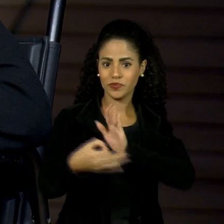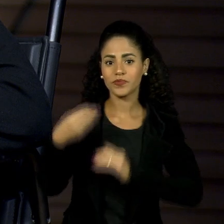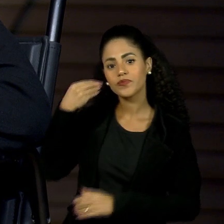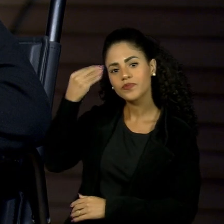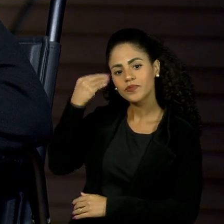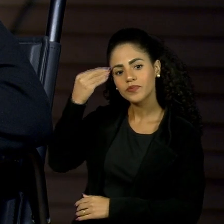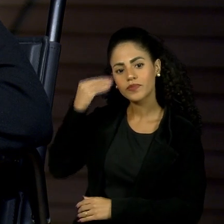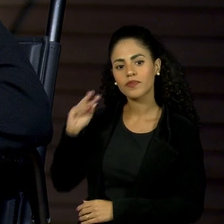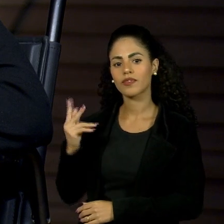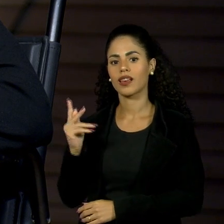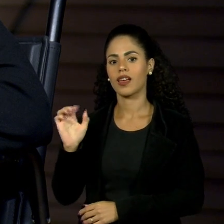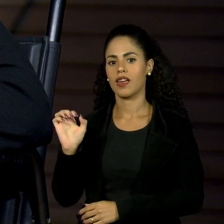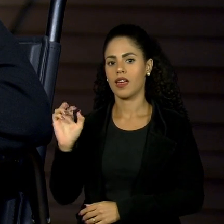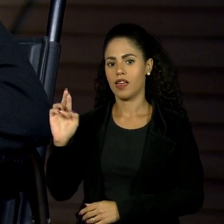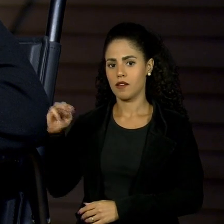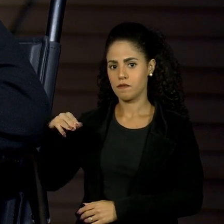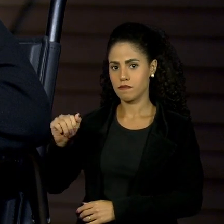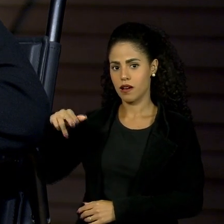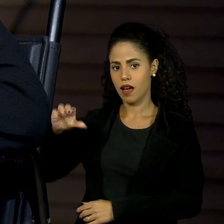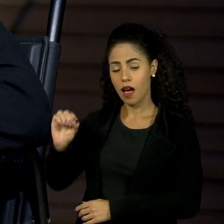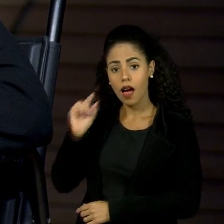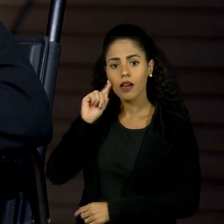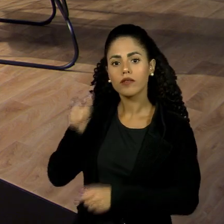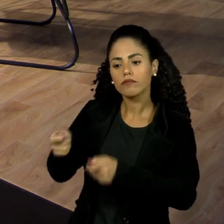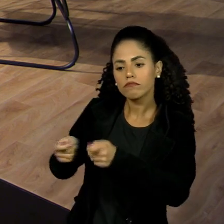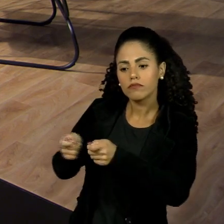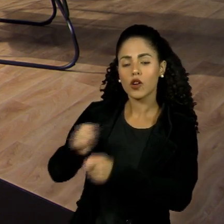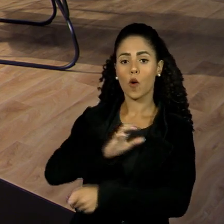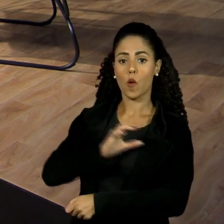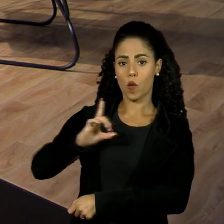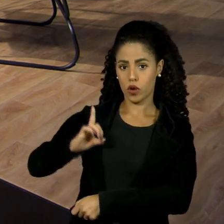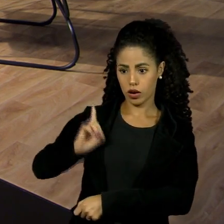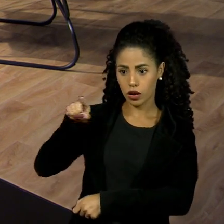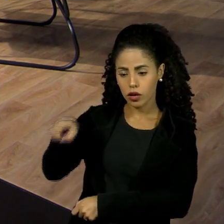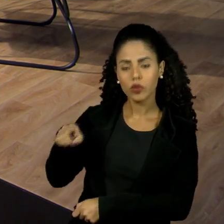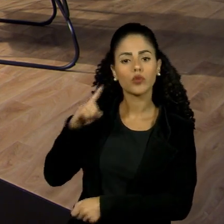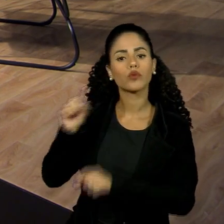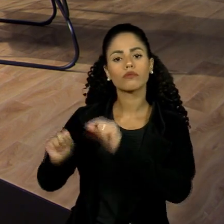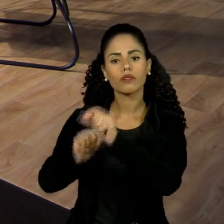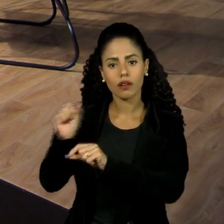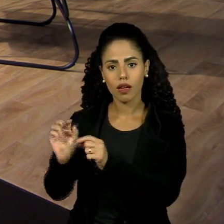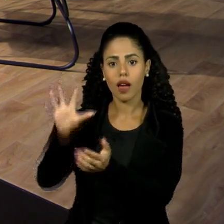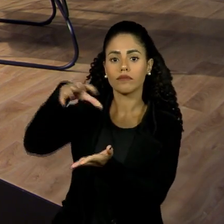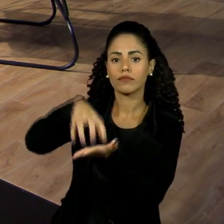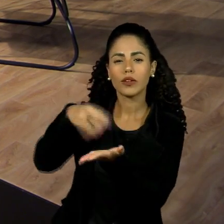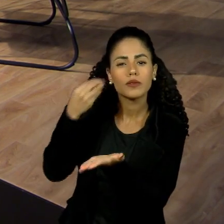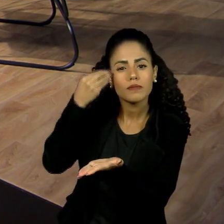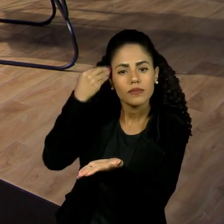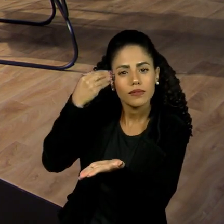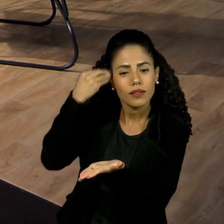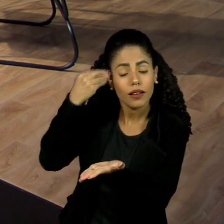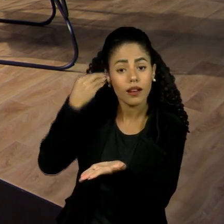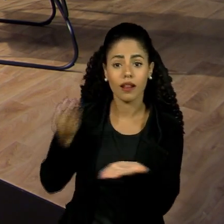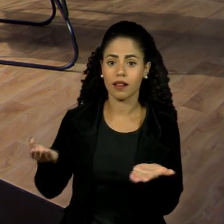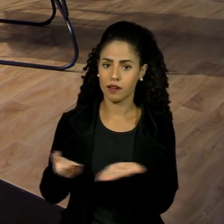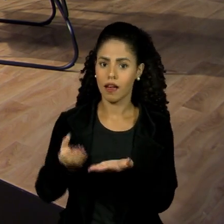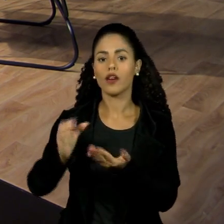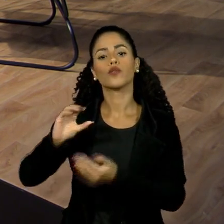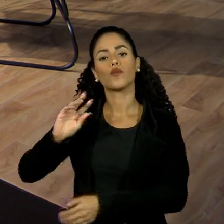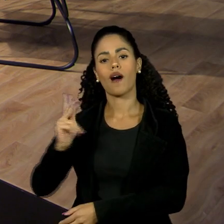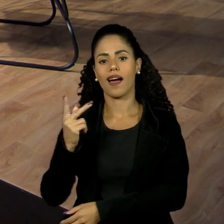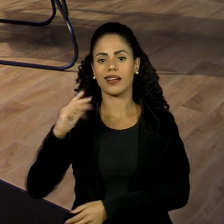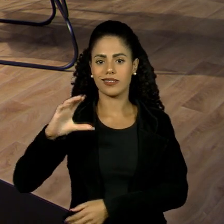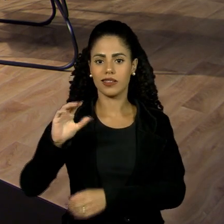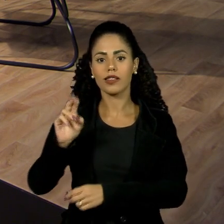Hermano Tavares, que é coordenador do Ambulatório do Jogo Patológico do Instituto de Psiquiatria do Hospital das Clínicas